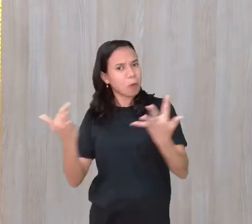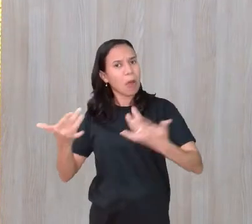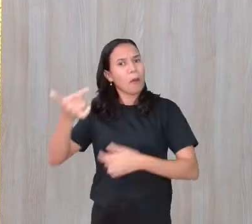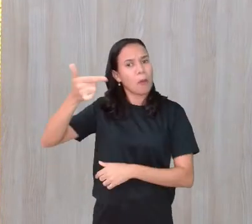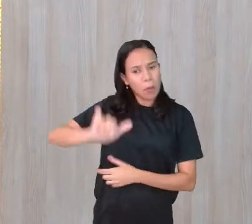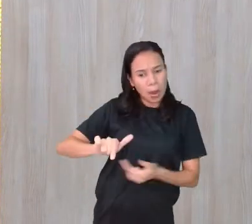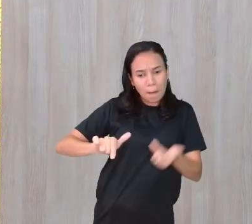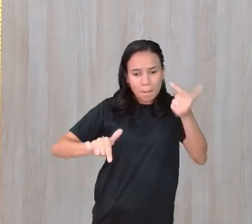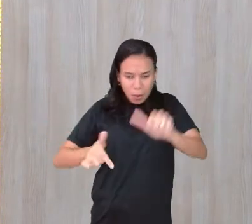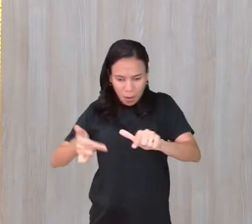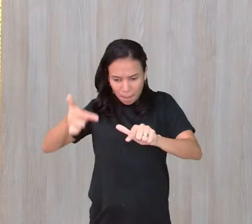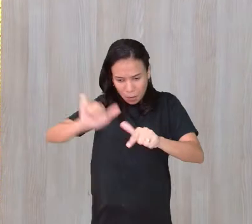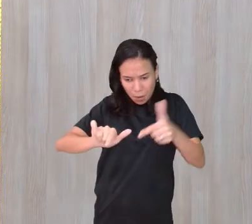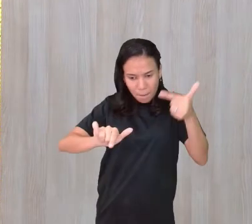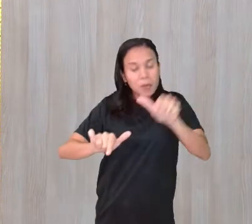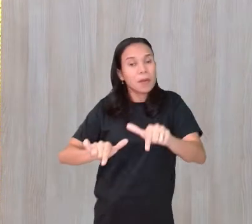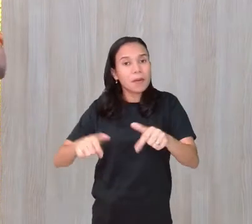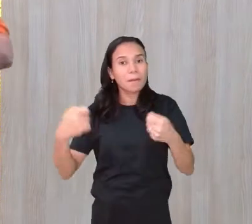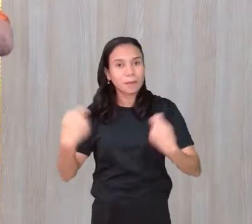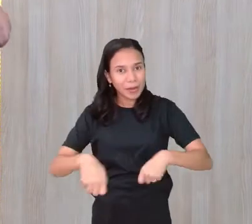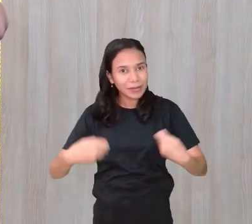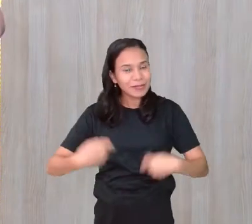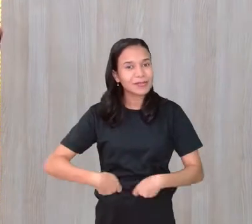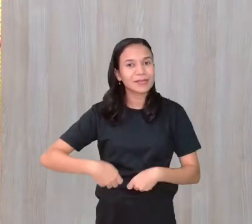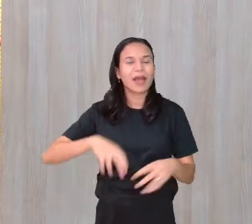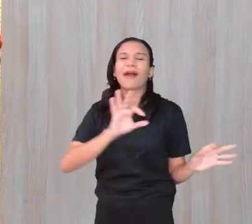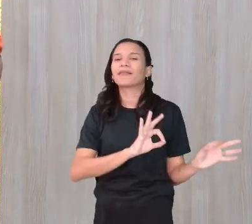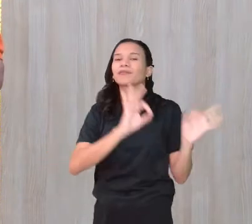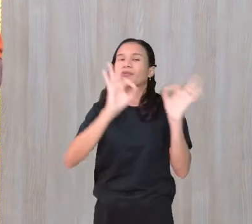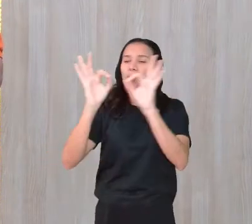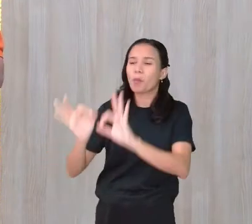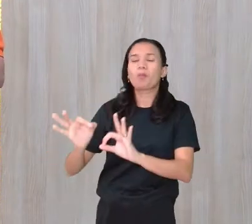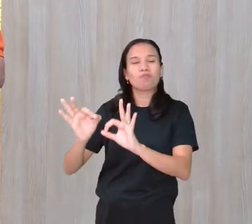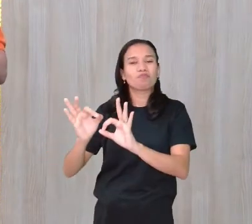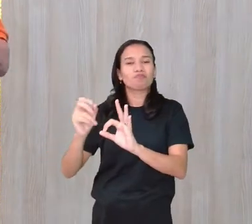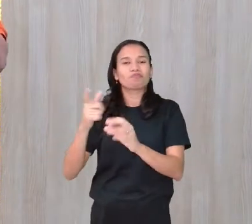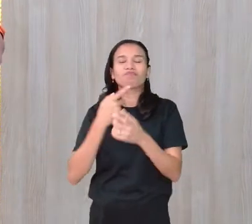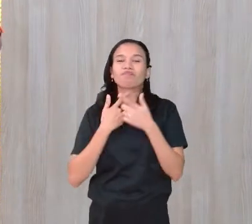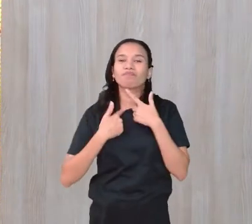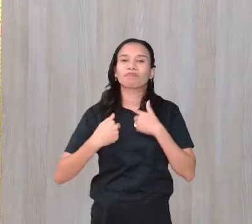vezes for necessário. Quantas vezes, tantas vezes